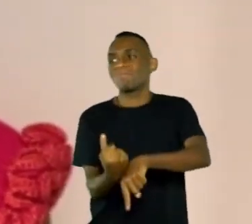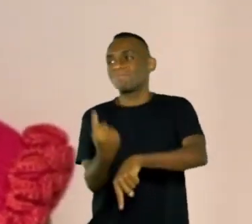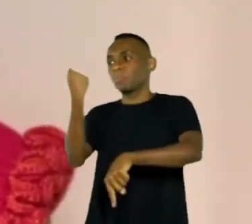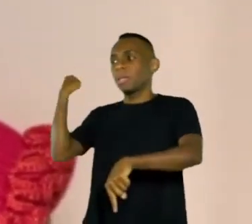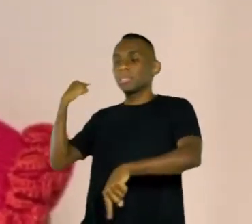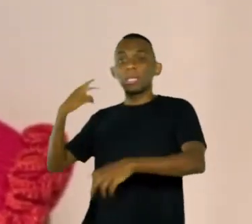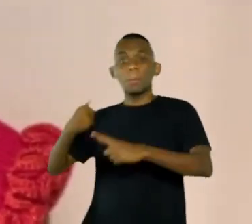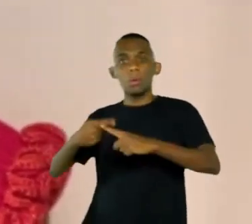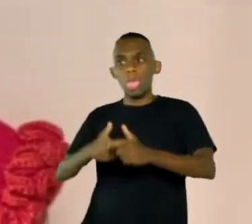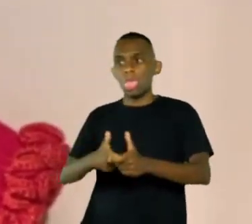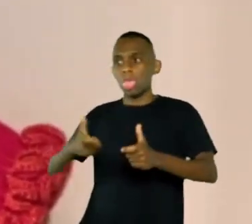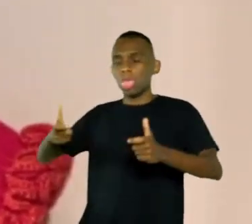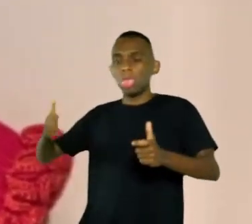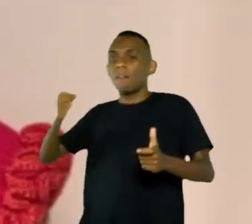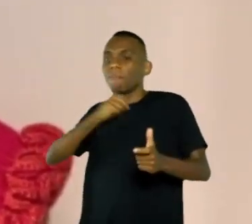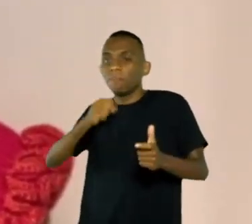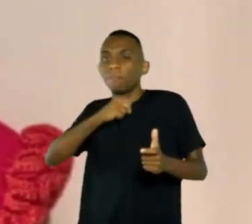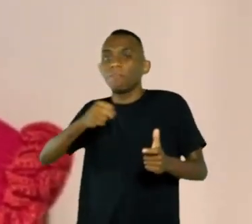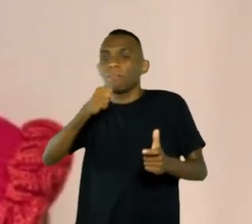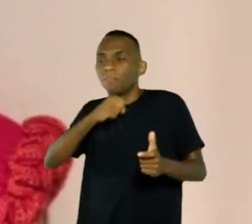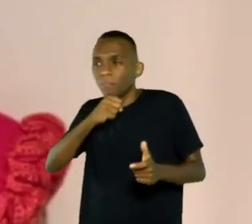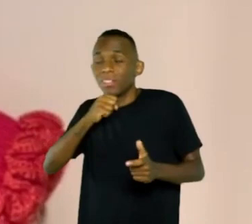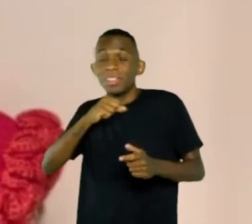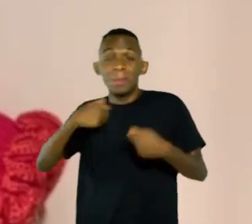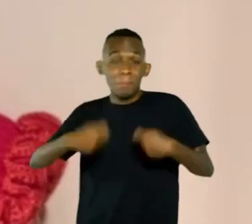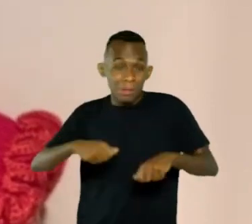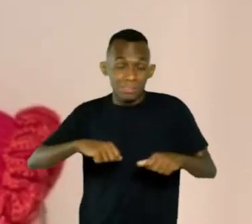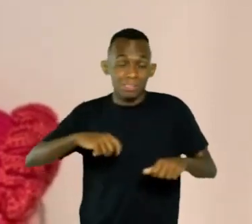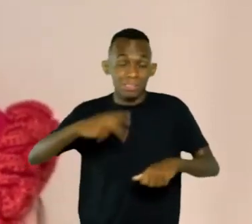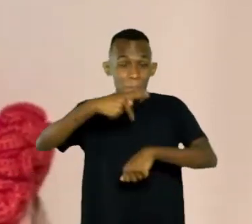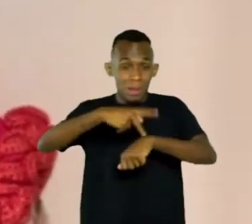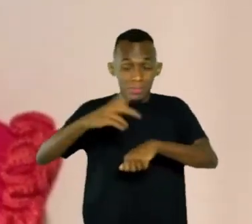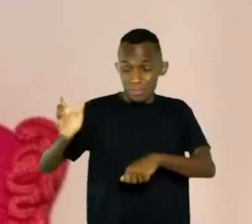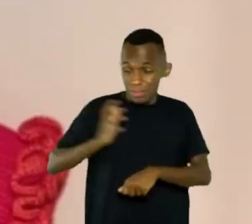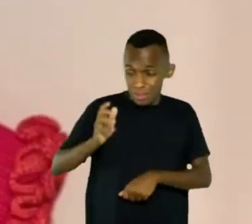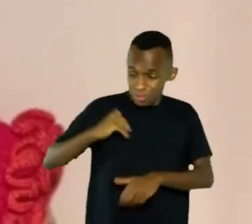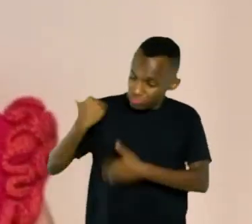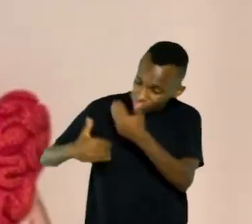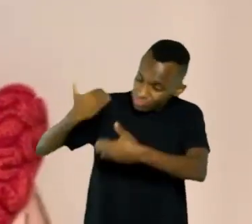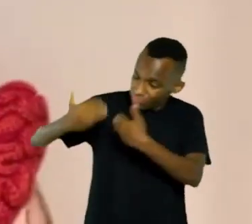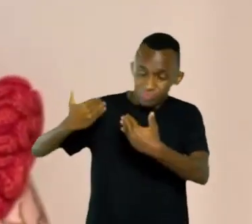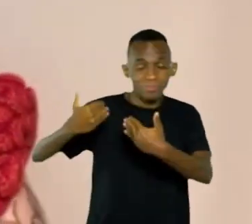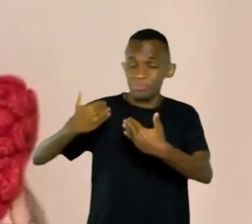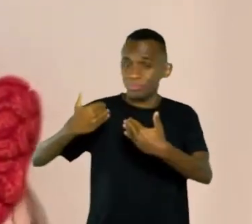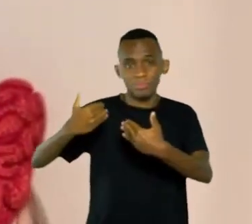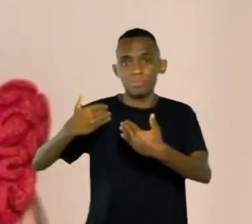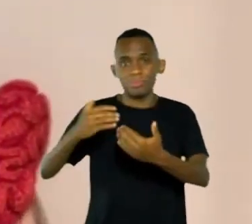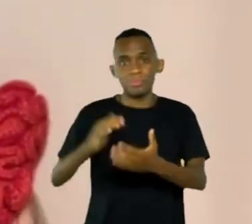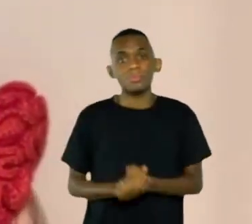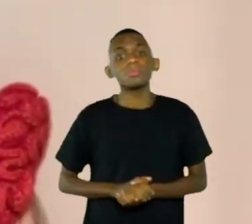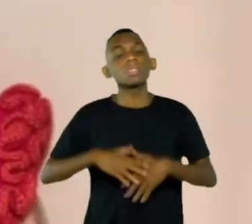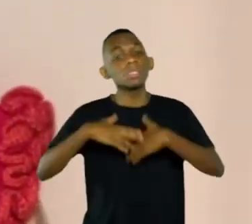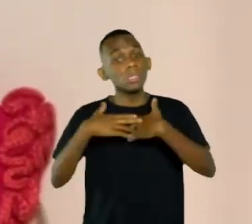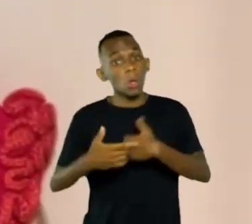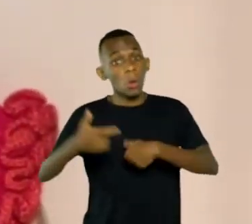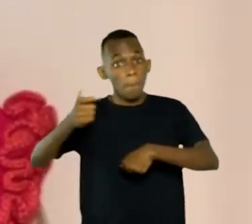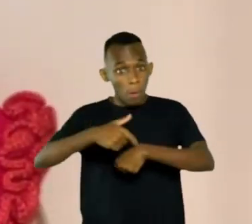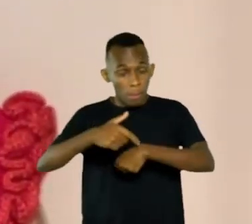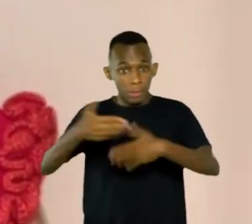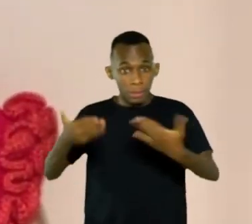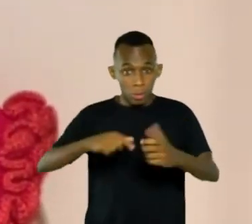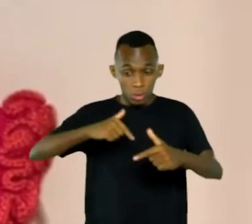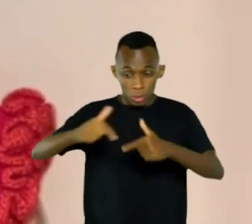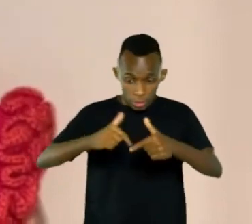muito criar um país rico. Nós não enriquecemos e a gente precisa, né? Nesse momento, então, nós temos muito trabalho para